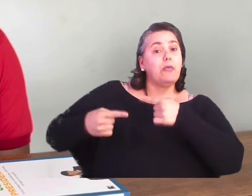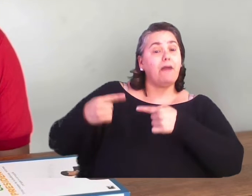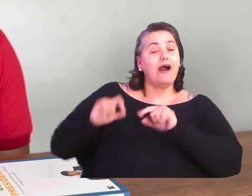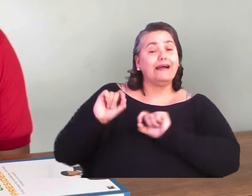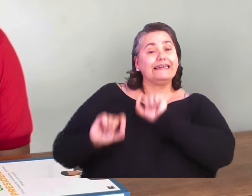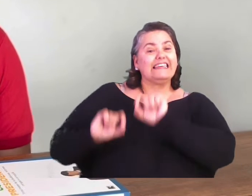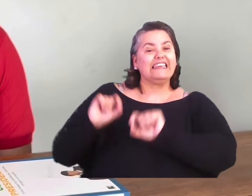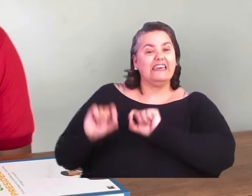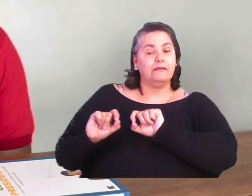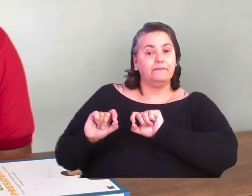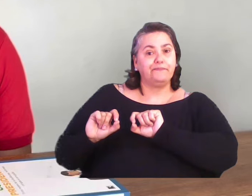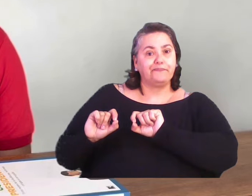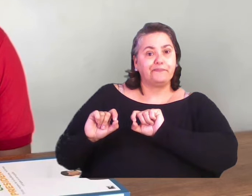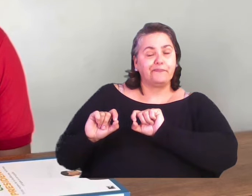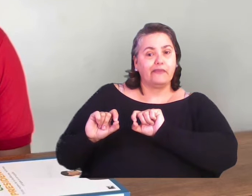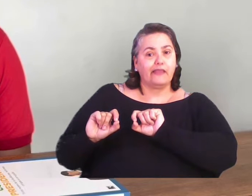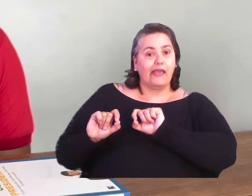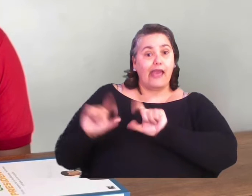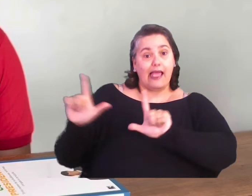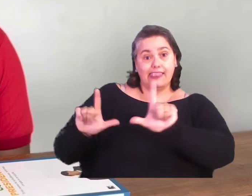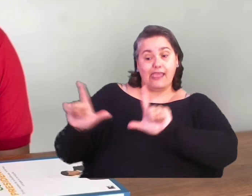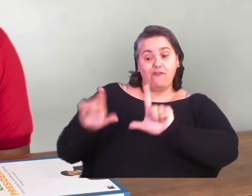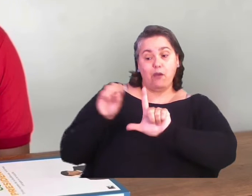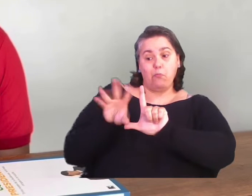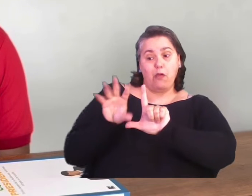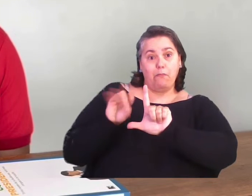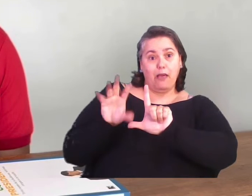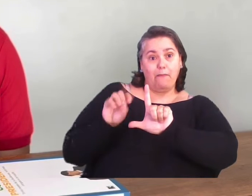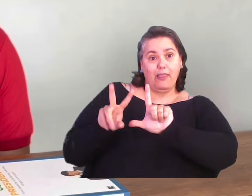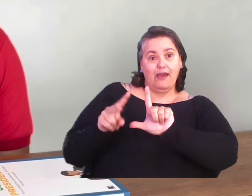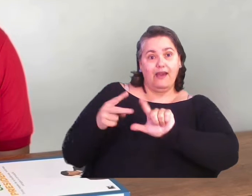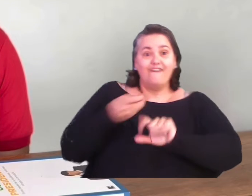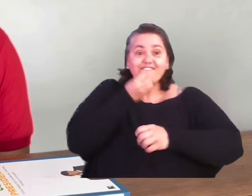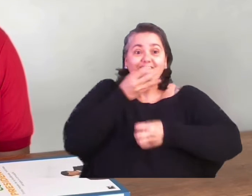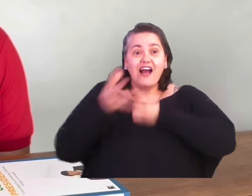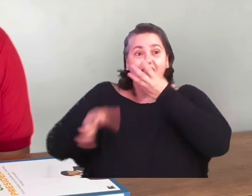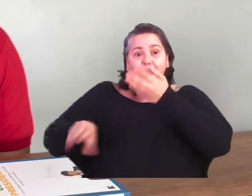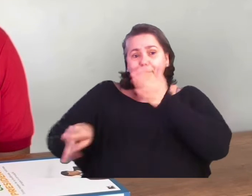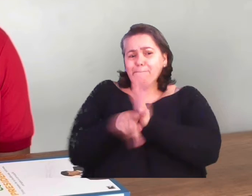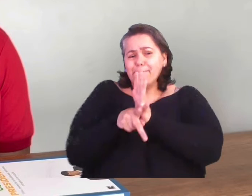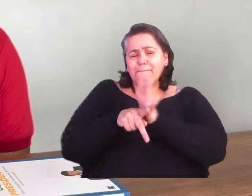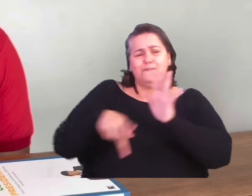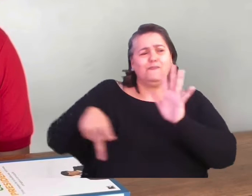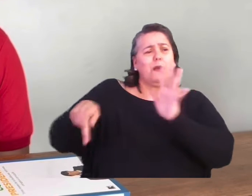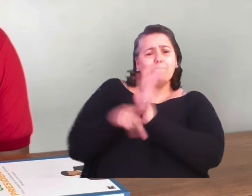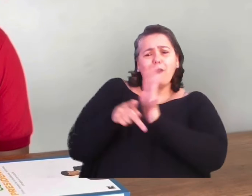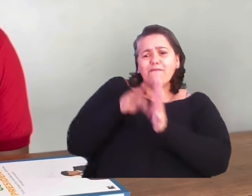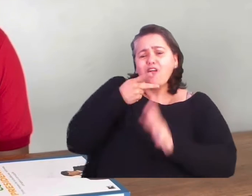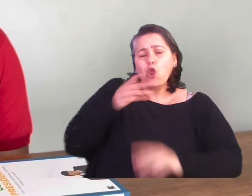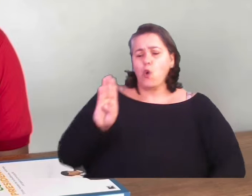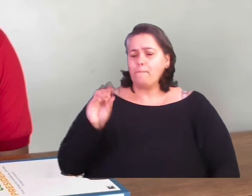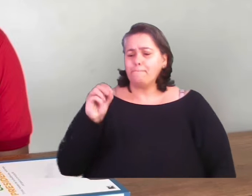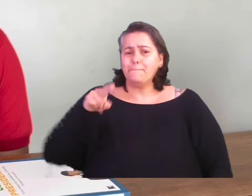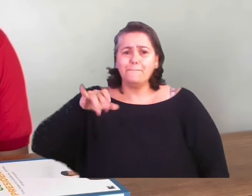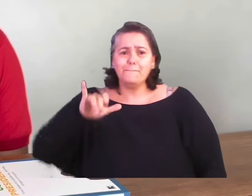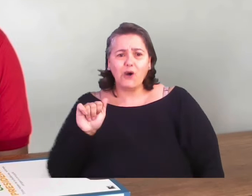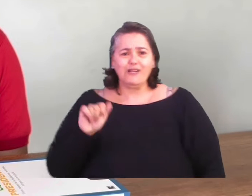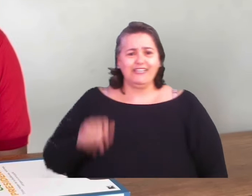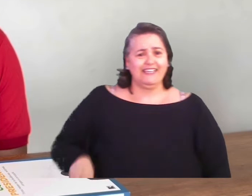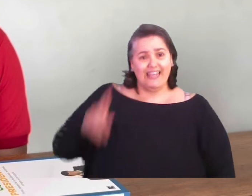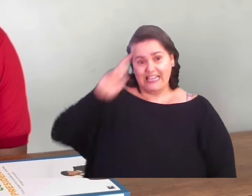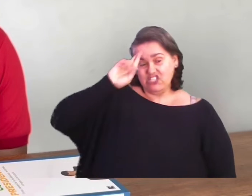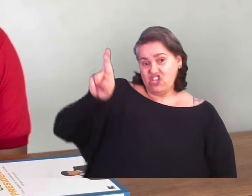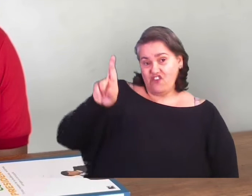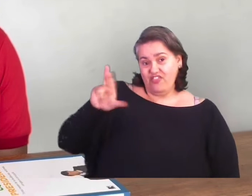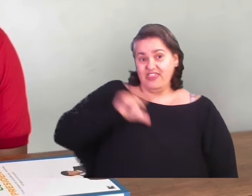em que a TV Globo, segundo relatos do próprio José Bonifácio de Oliveira Sobrinho, o